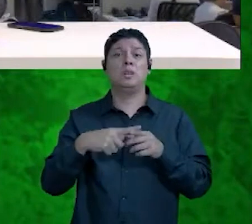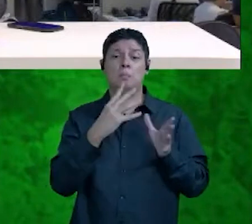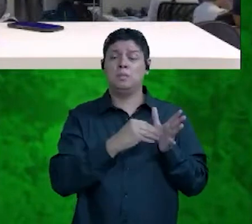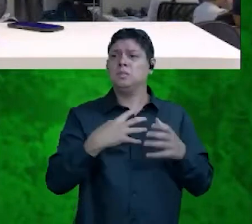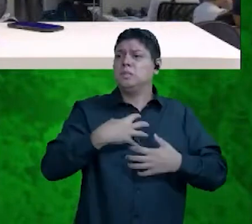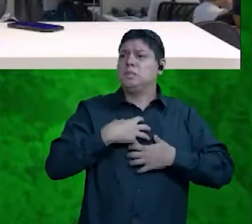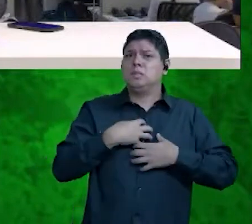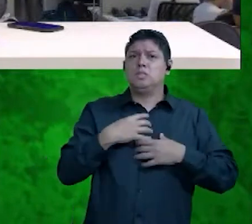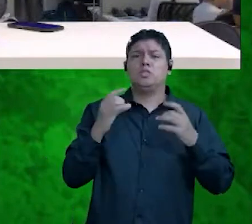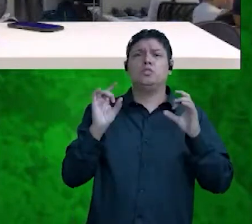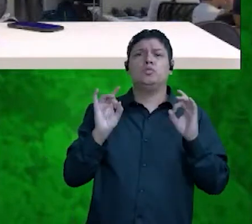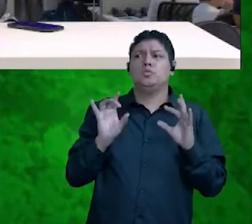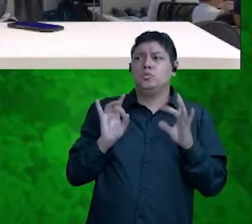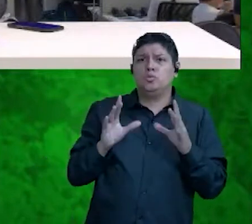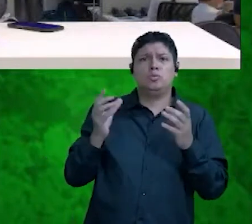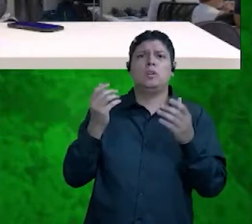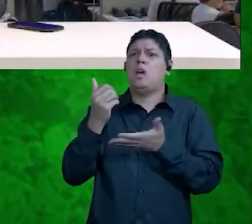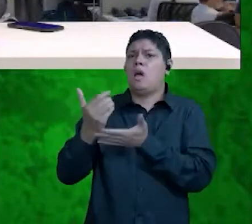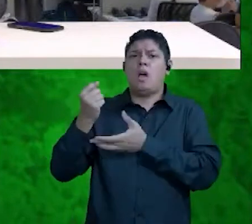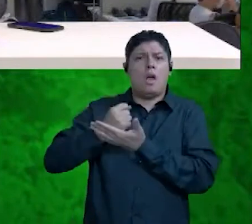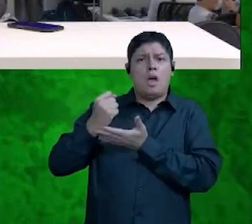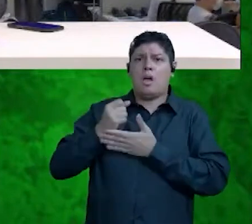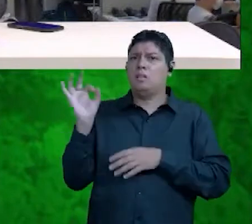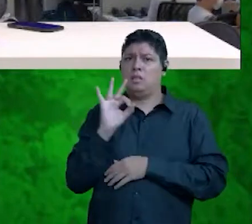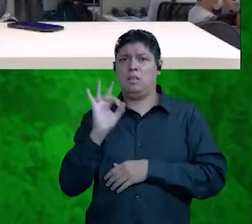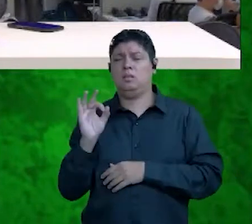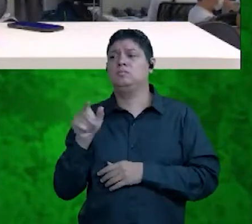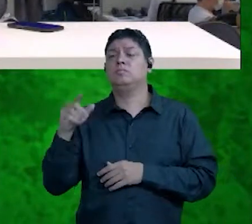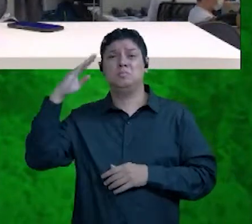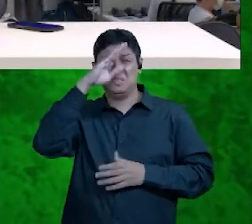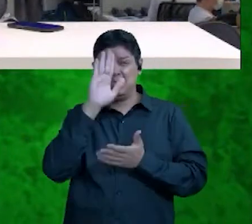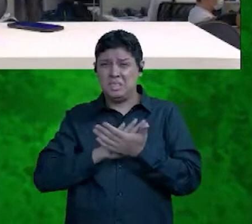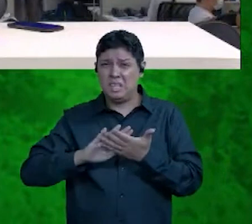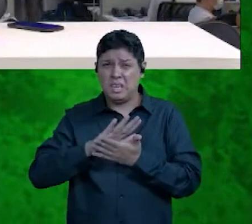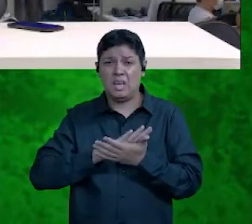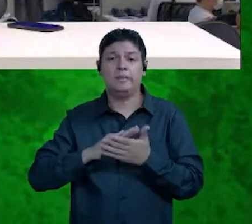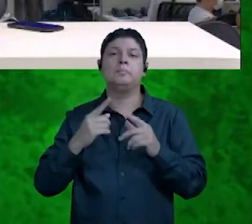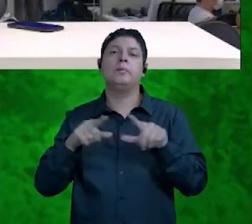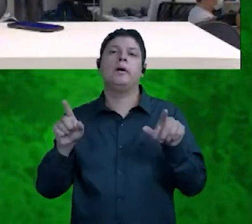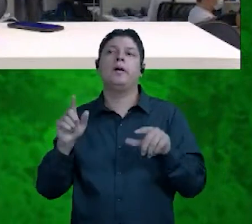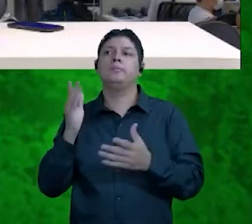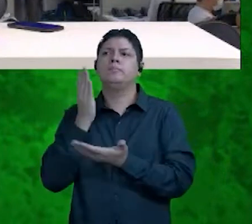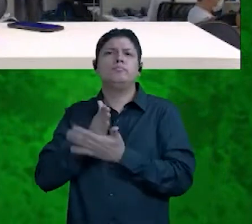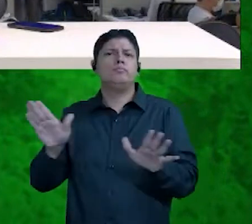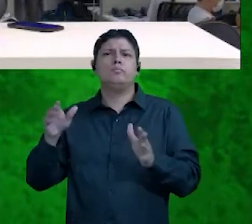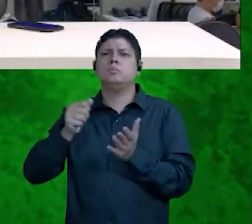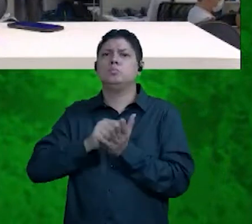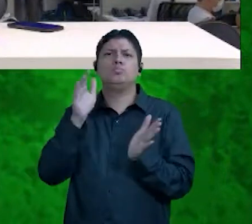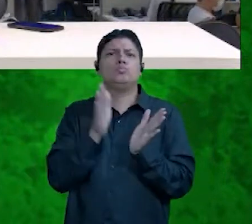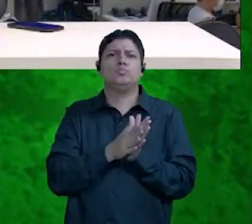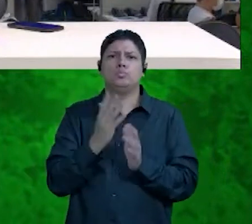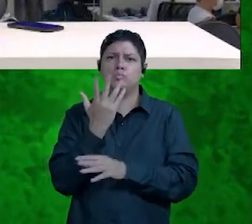Acabou com as multas, desmontou as estruturas de comando e controle, enfraqueceu até as próprias forças armadas que estão ali,